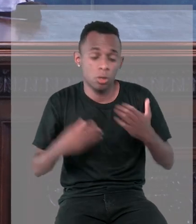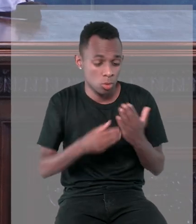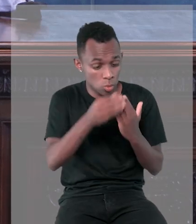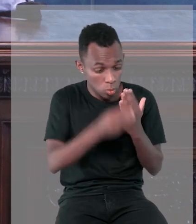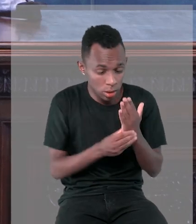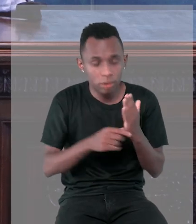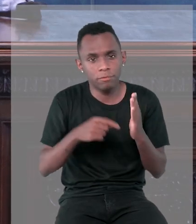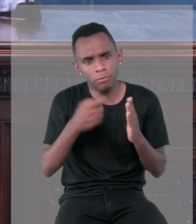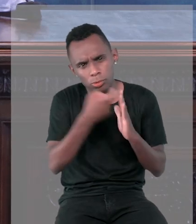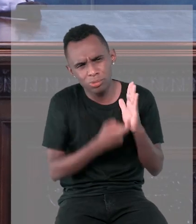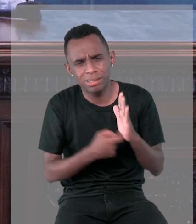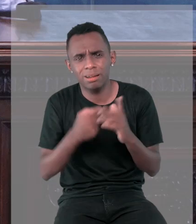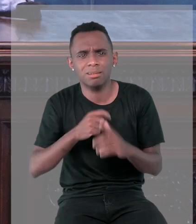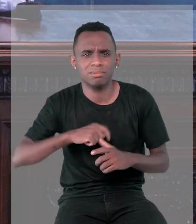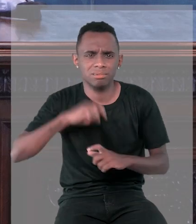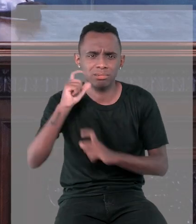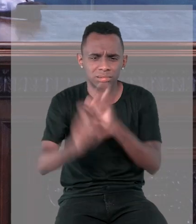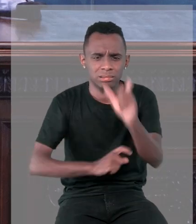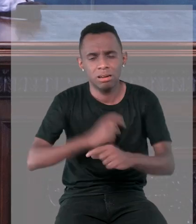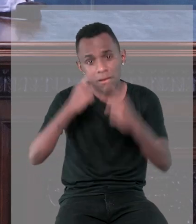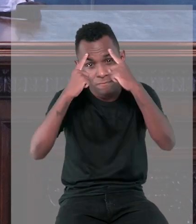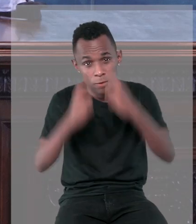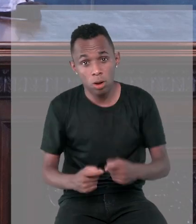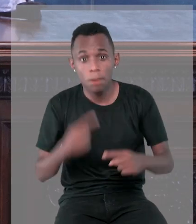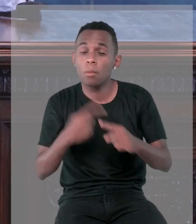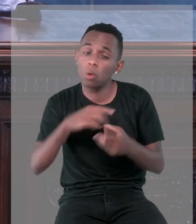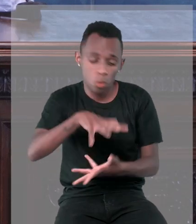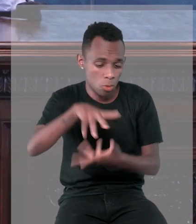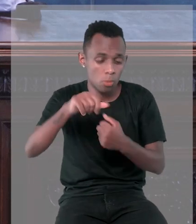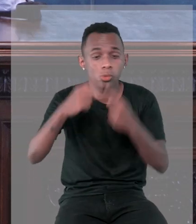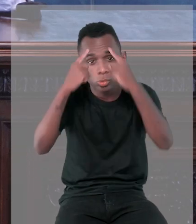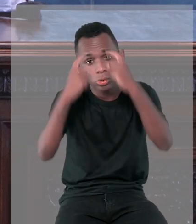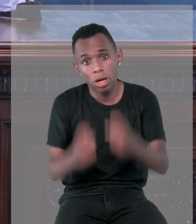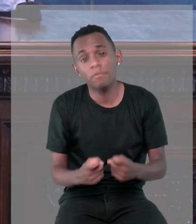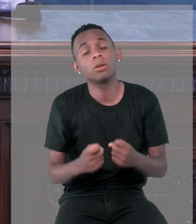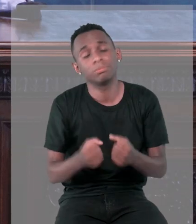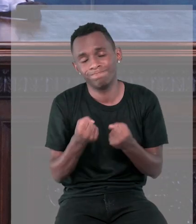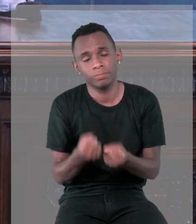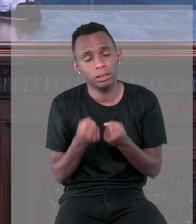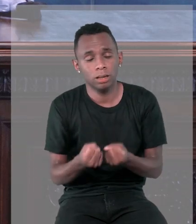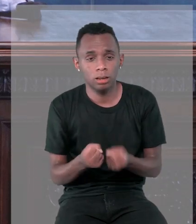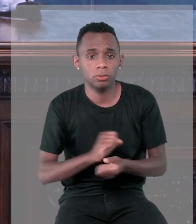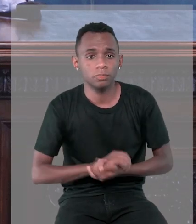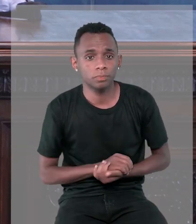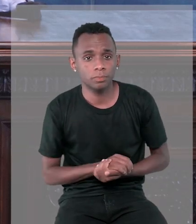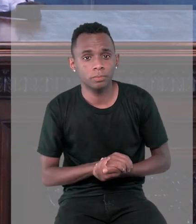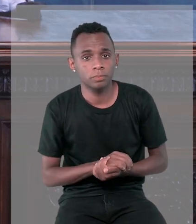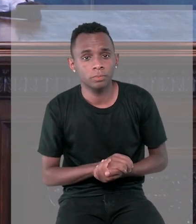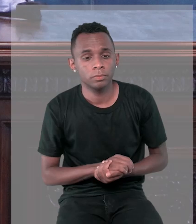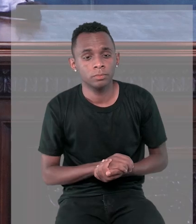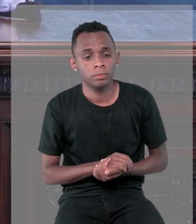livro tem muita violência, muita brutalidade, porque o mundo é violento, porque o mundo é brutal, né?